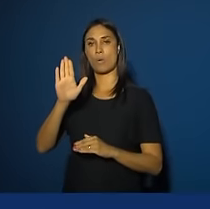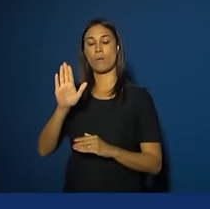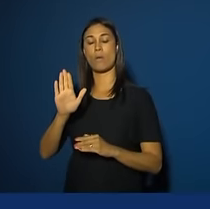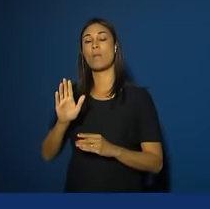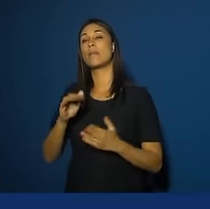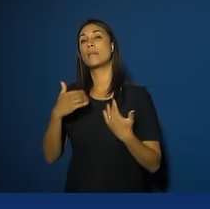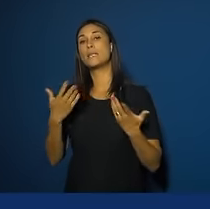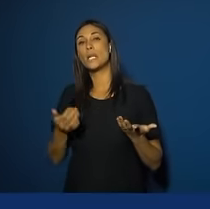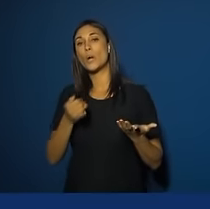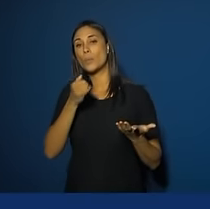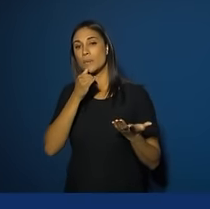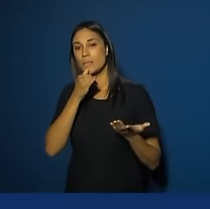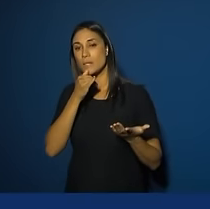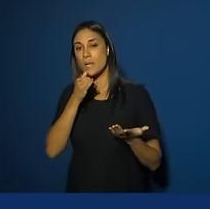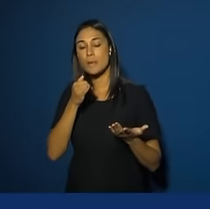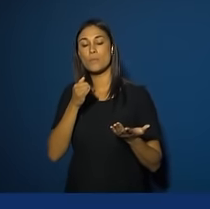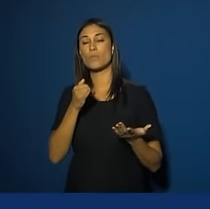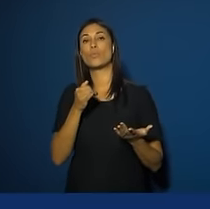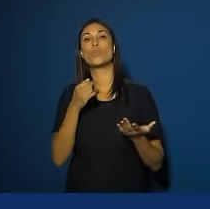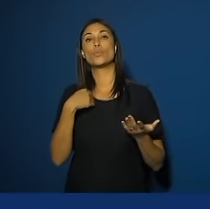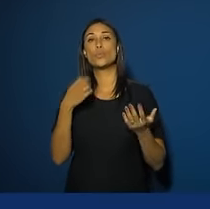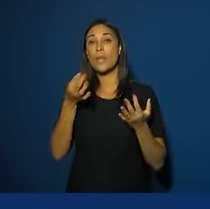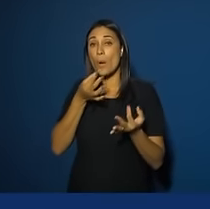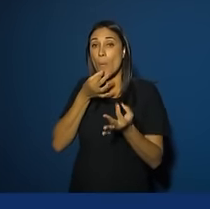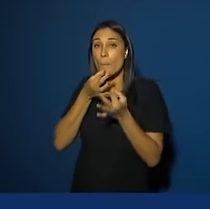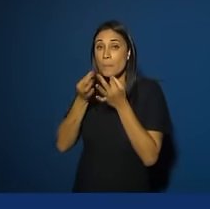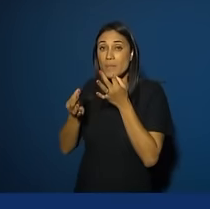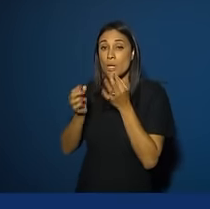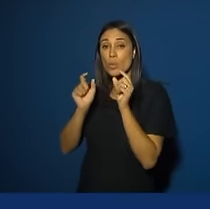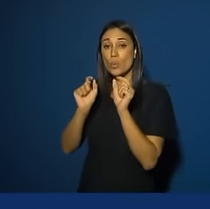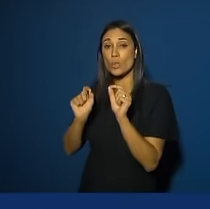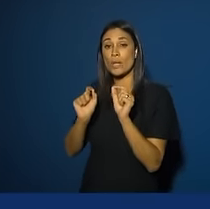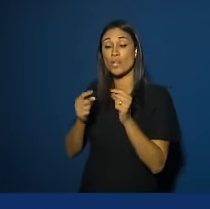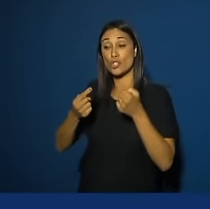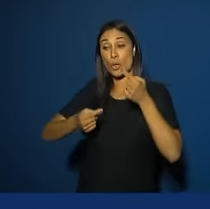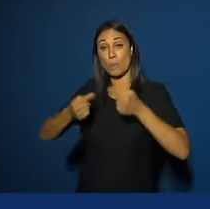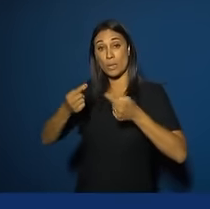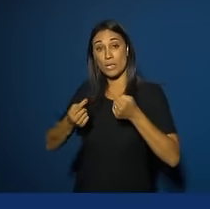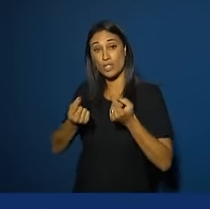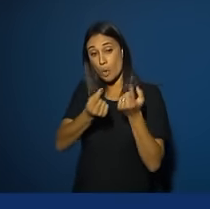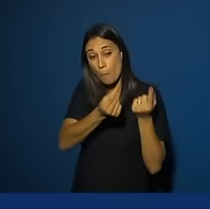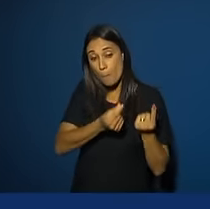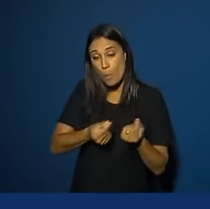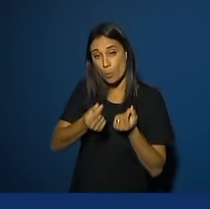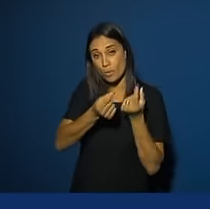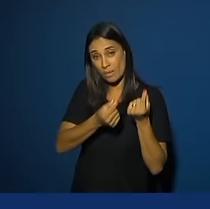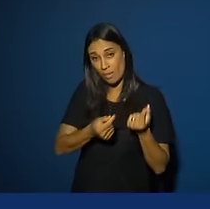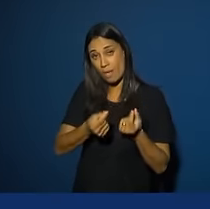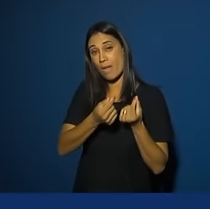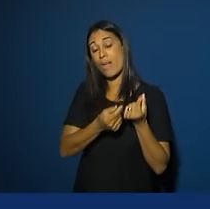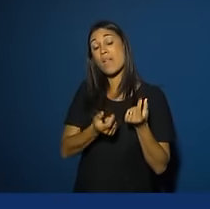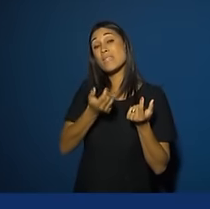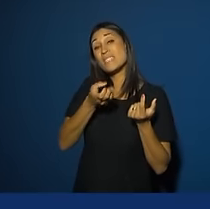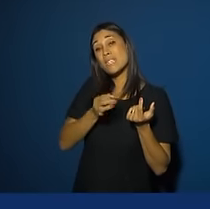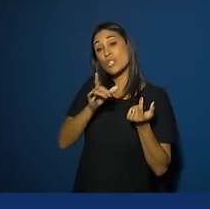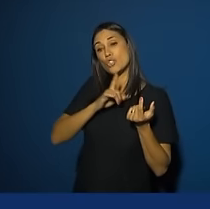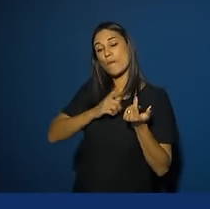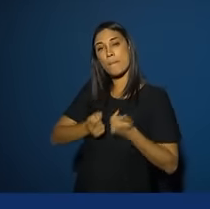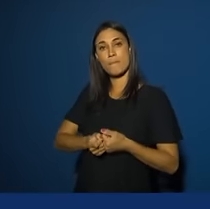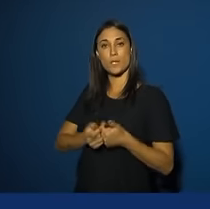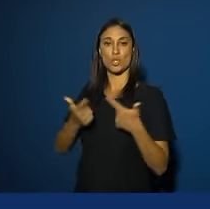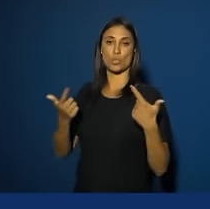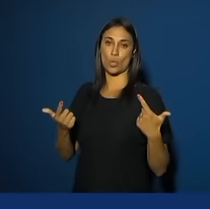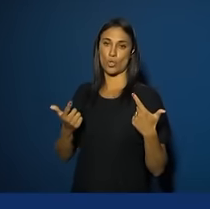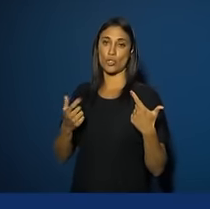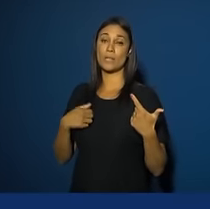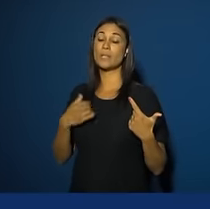está subótimo do ponto de vista dos seus trade-offs de política monetária, a não ser que você tenha muita sorte. Então,